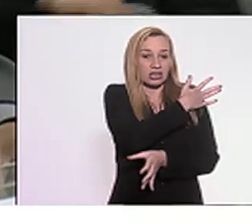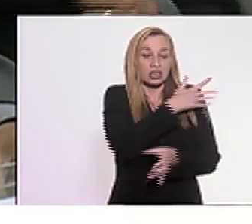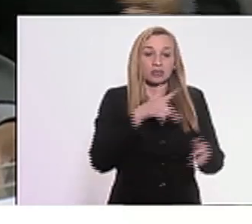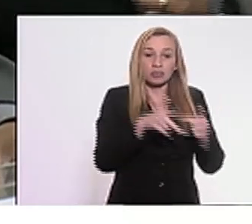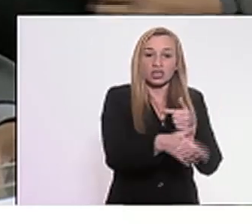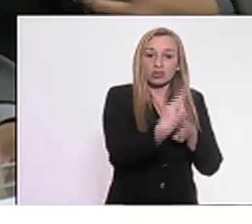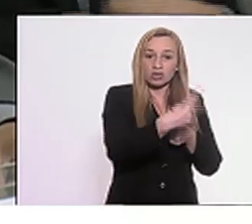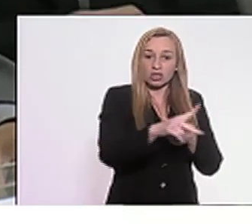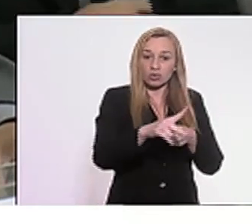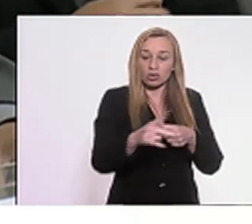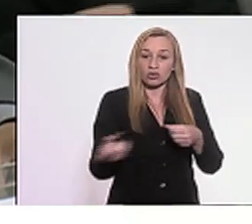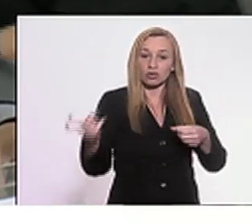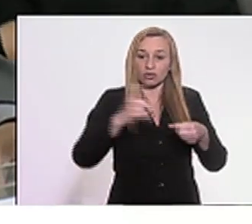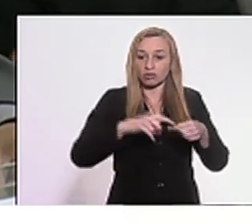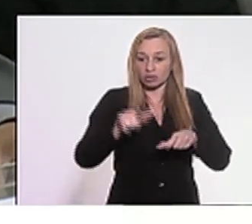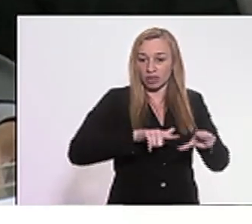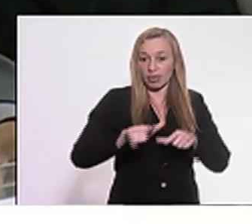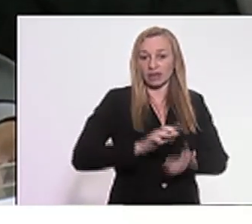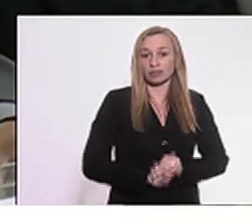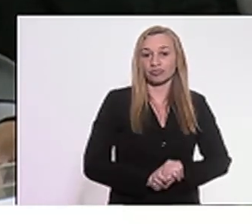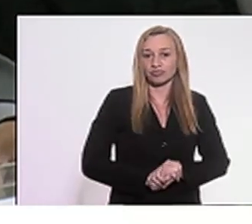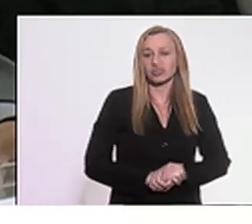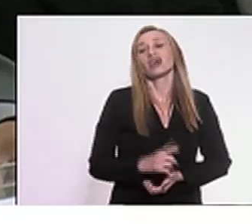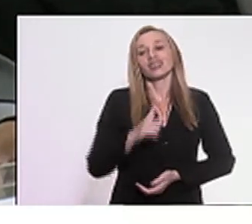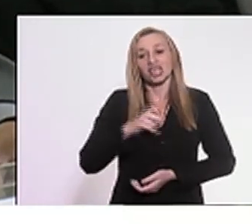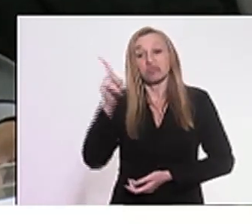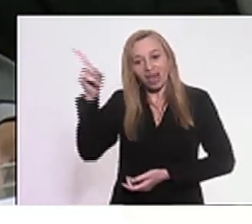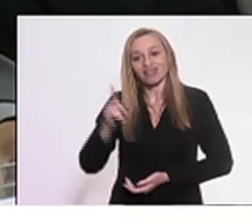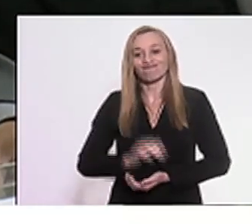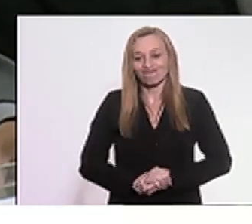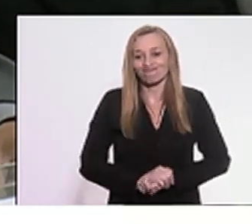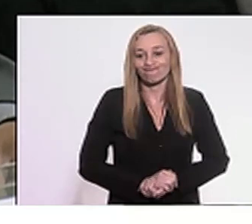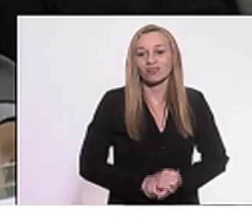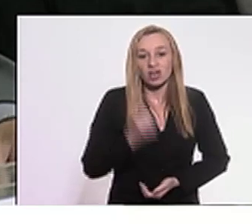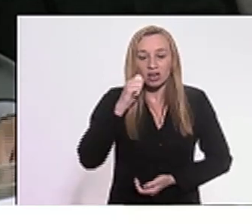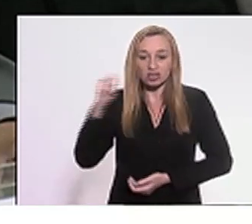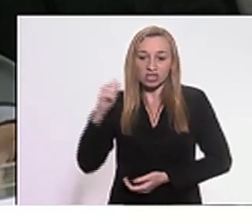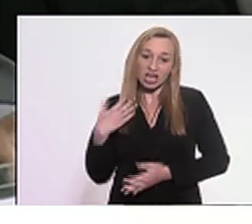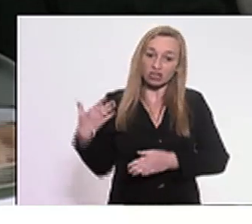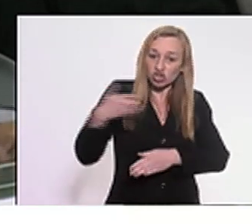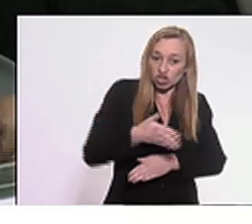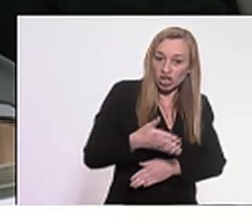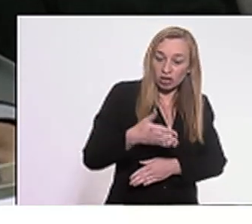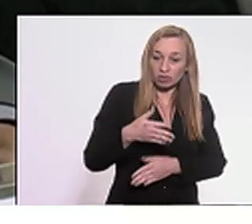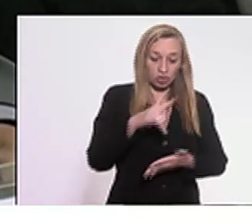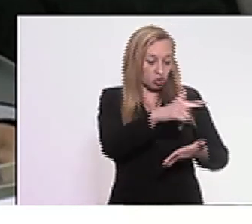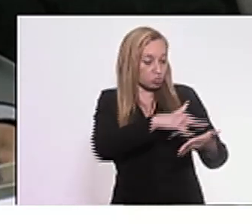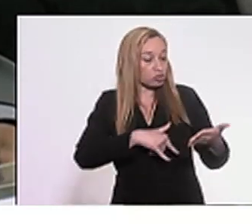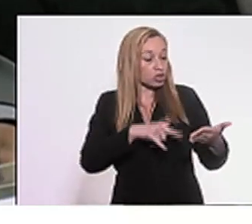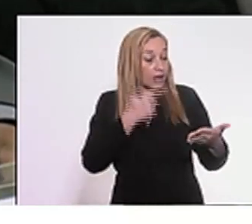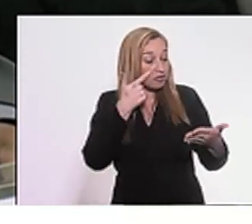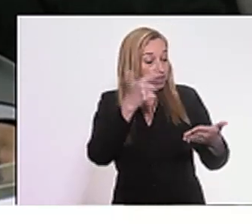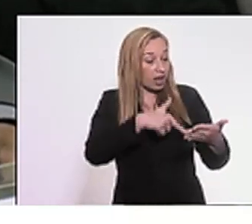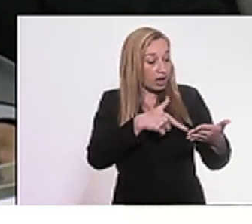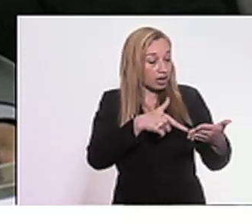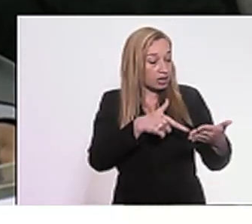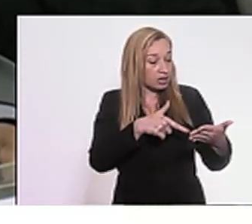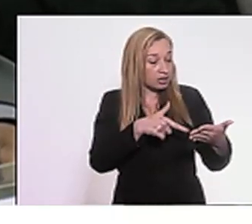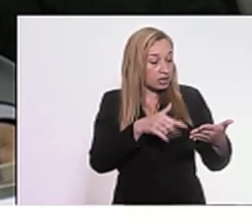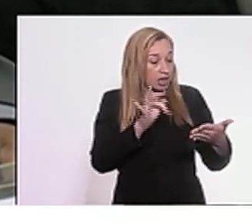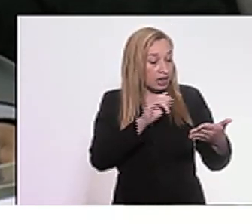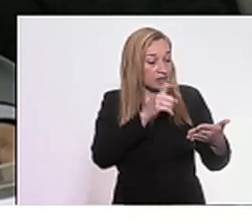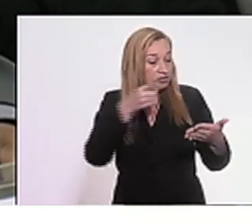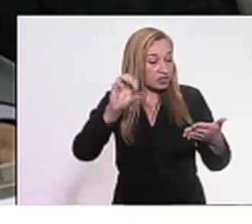corporação. Nós já temos lá. O associado chega, a gente puxa a ficha de antecedente